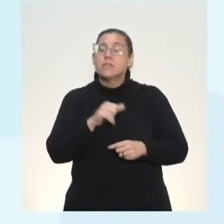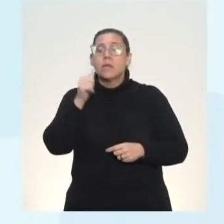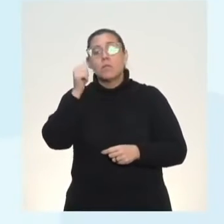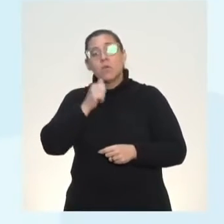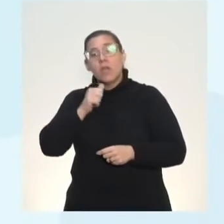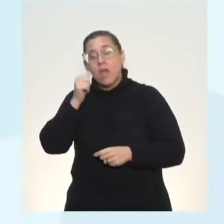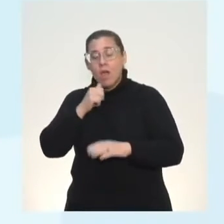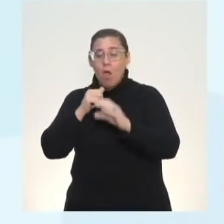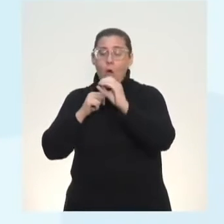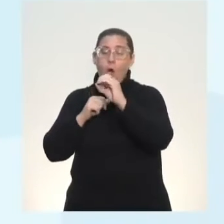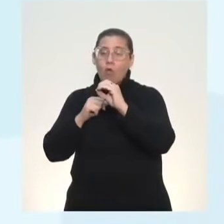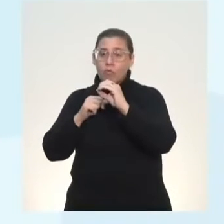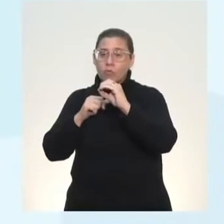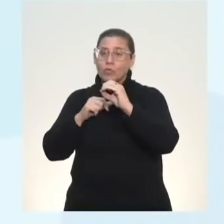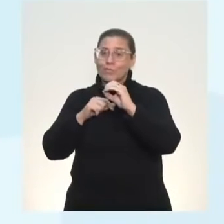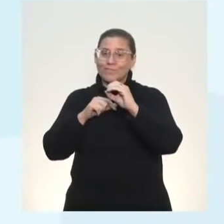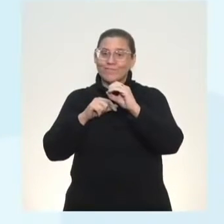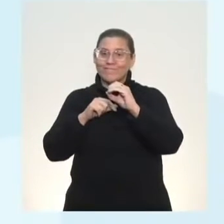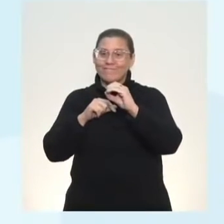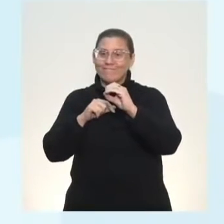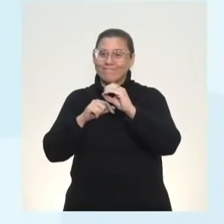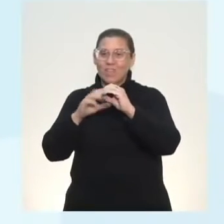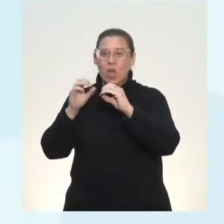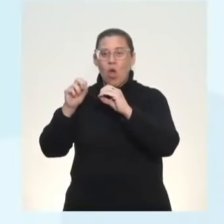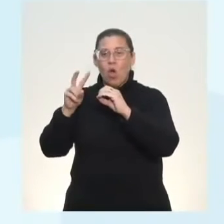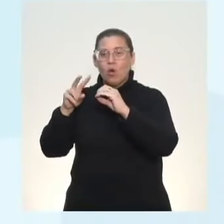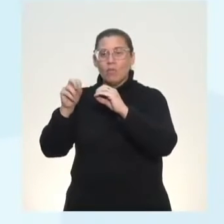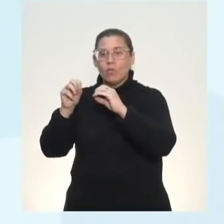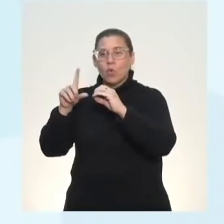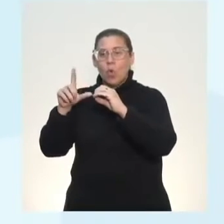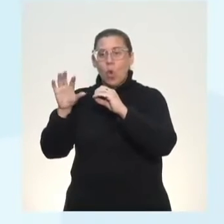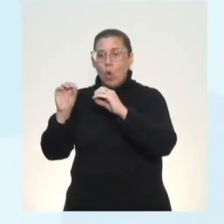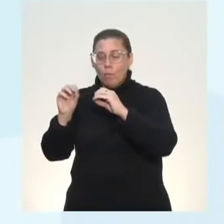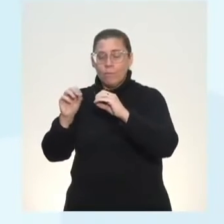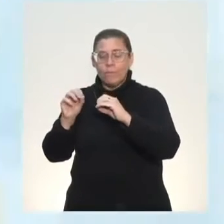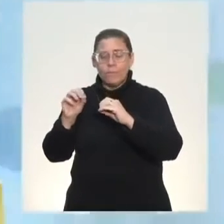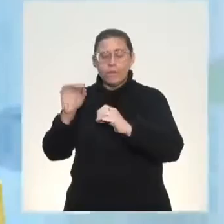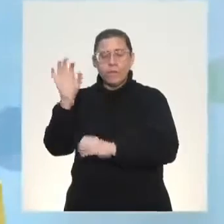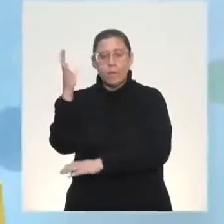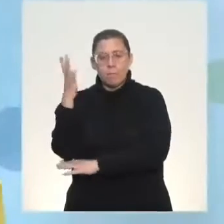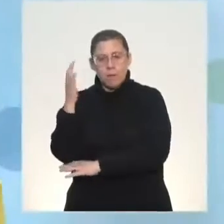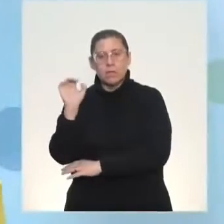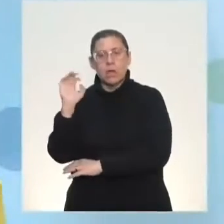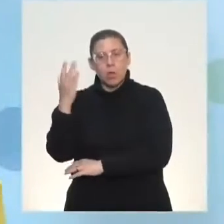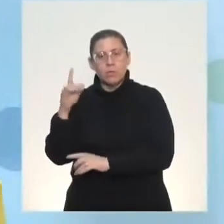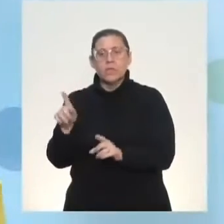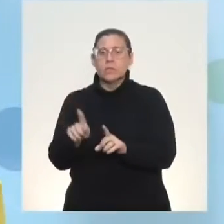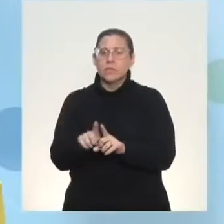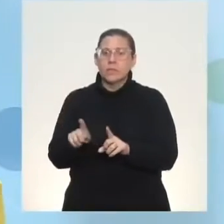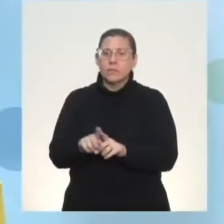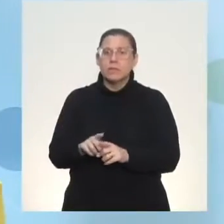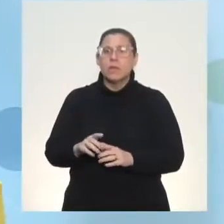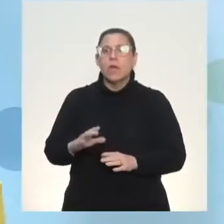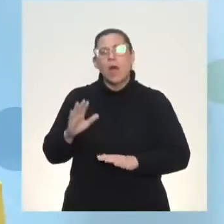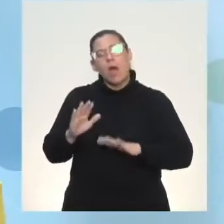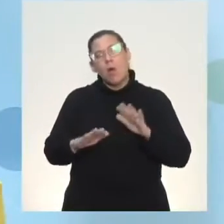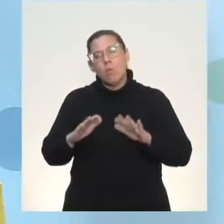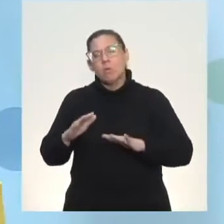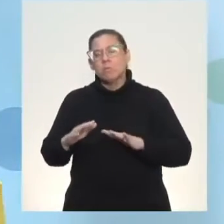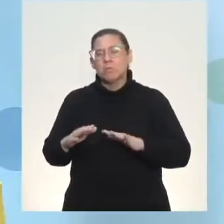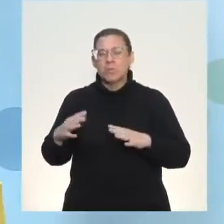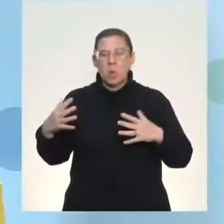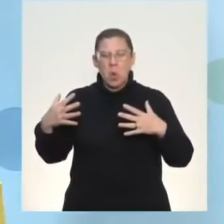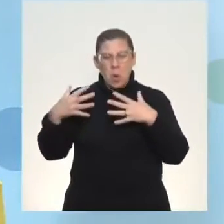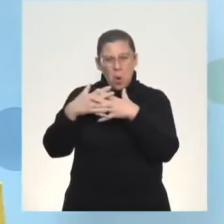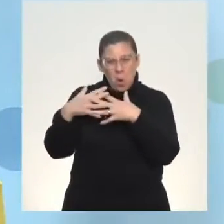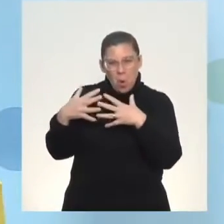pode gerar de espermatozoide, por exemplo. Tá? Na planta é mais ou menos assim que acontece também. Tem plantas que vai ser um pouquinho mais complexo, mas